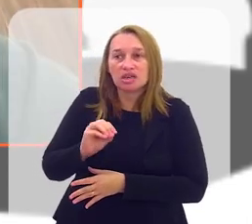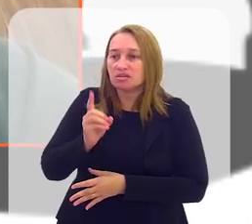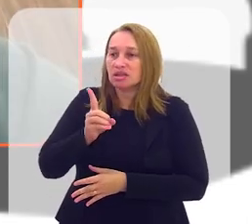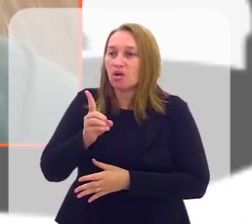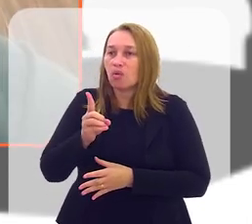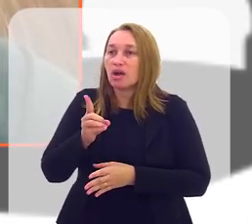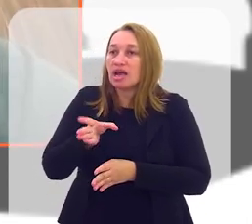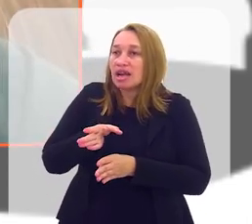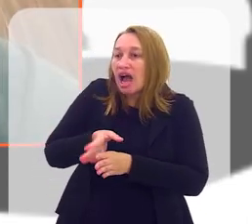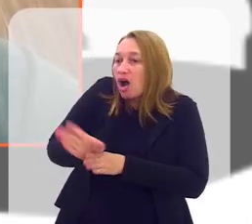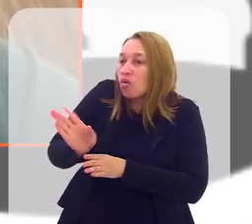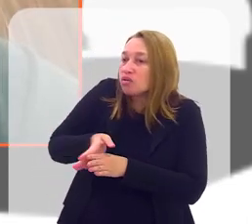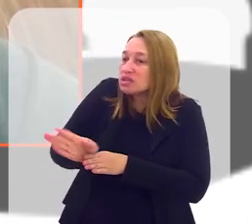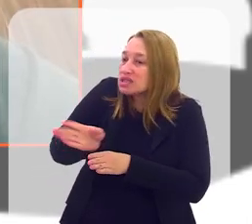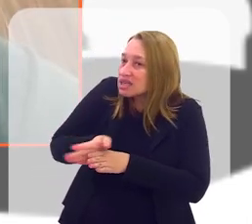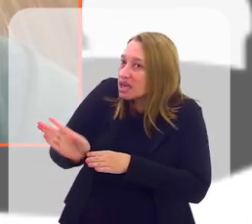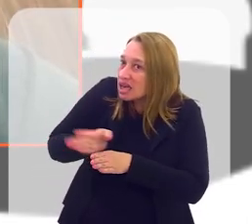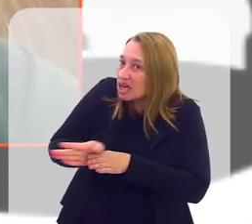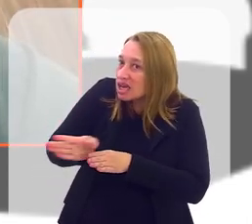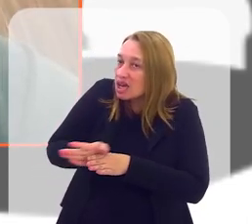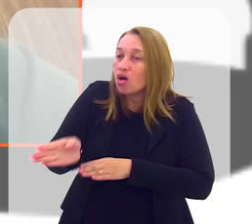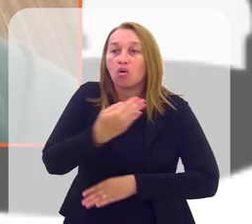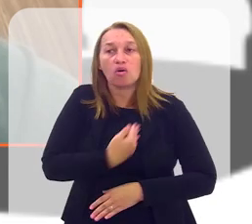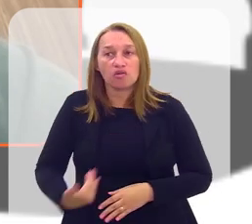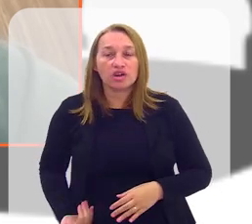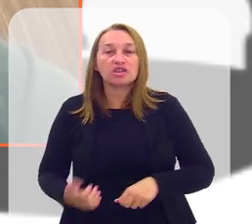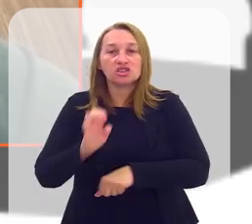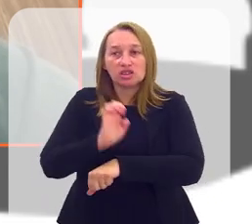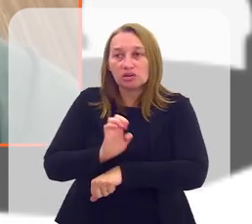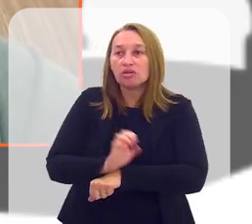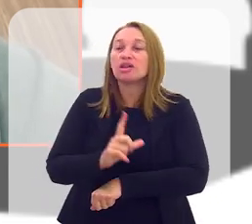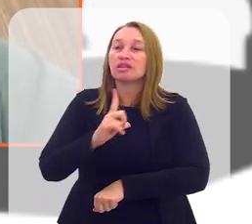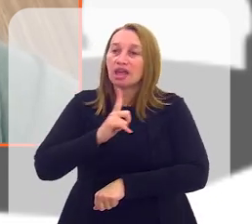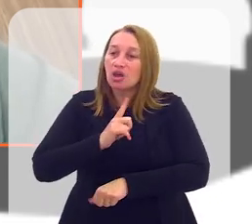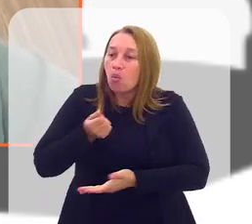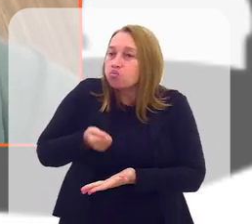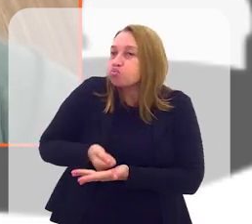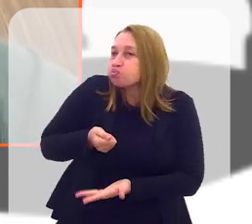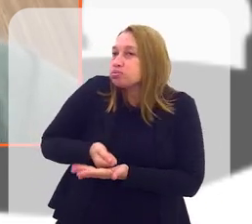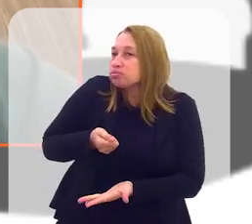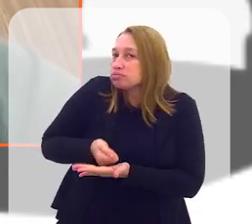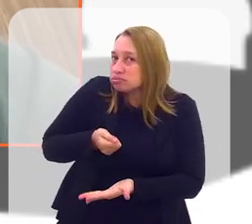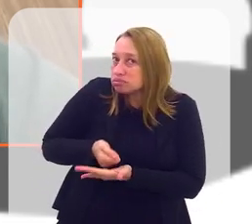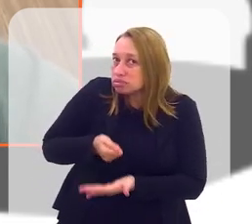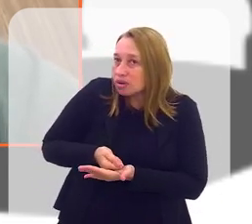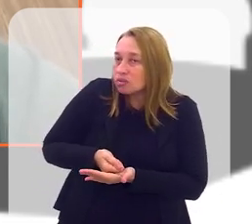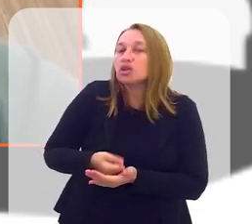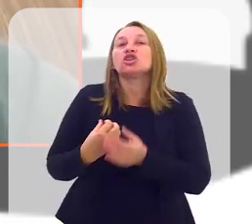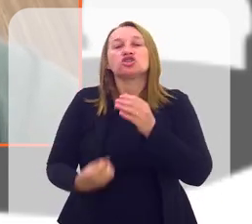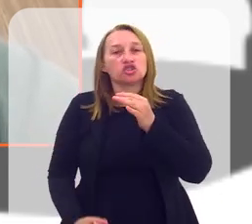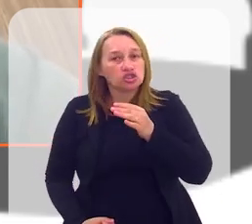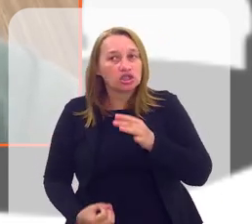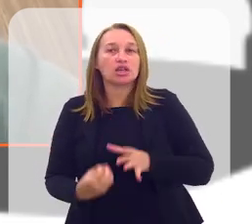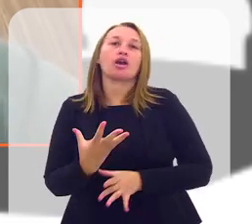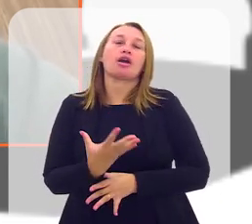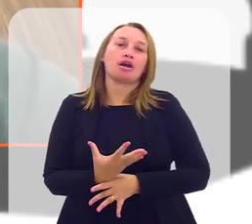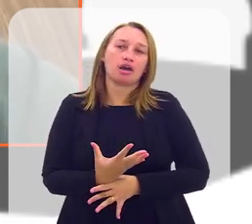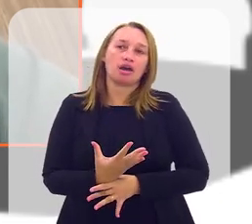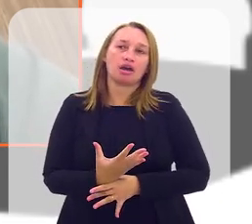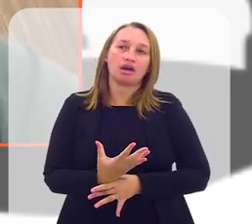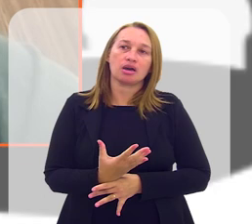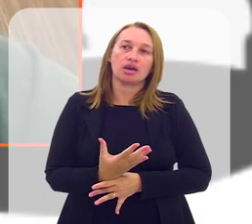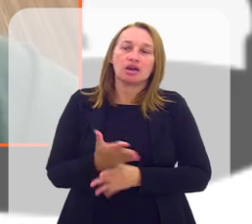Ele institui o censo, então o governo estadual hoje já tem a obrigação de